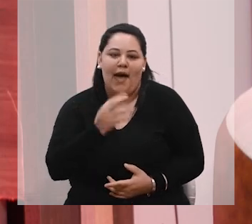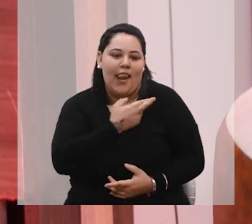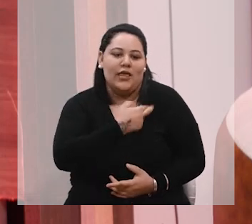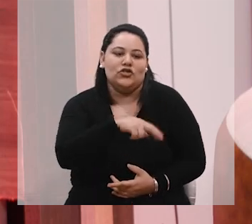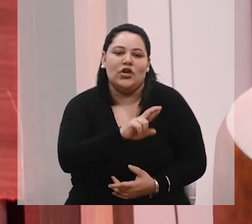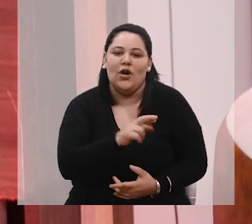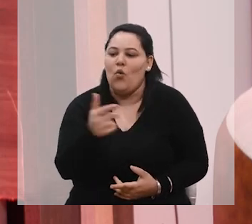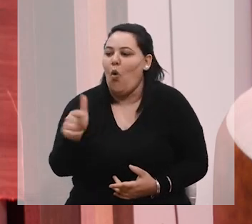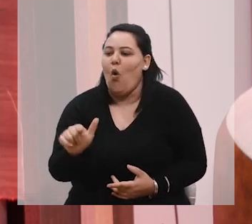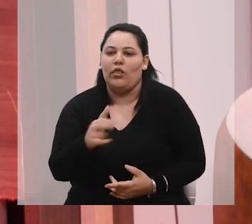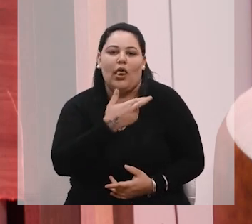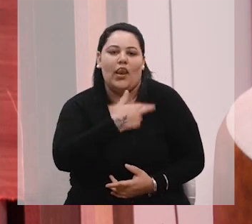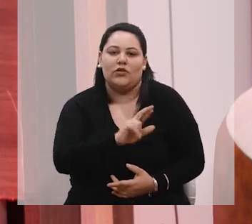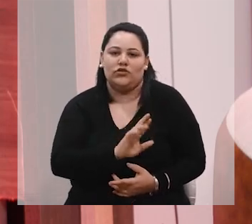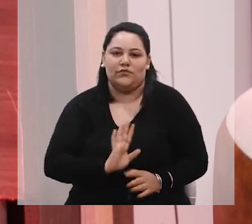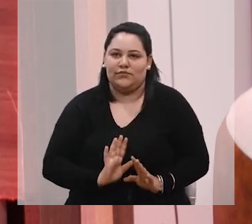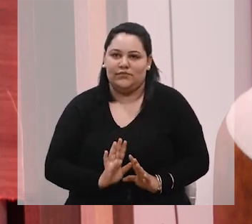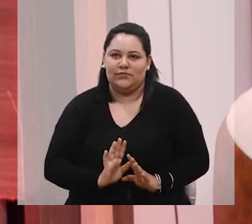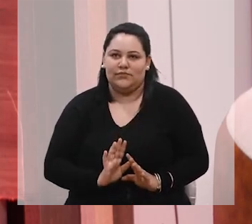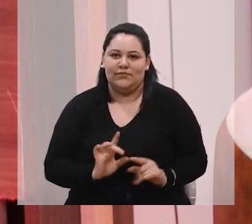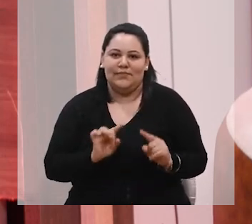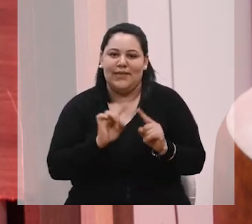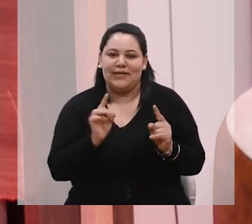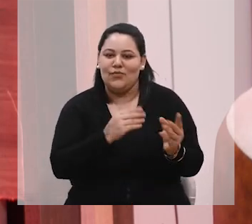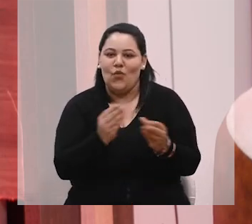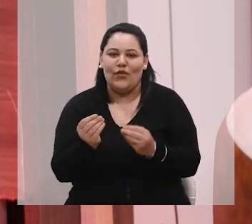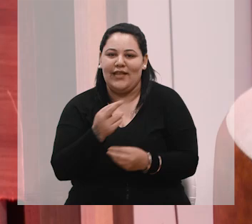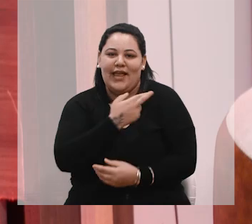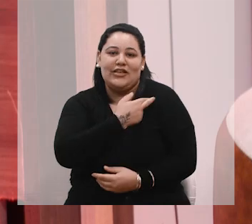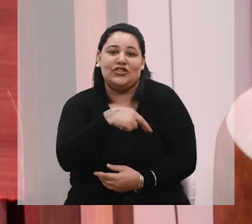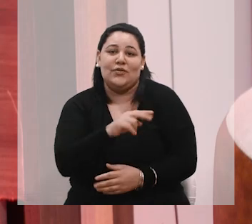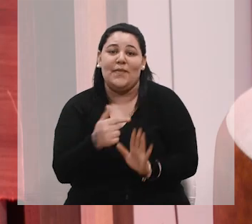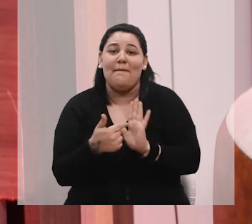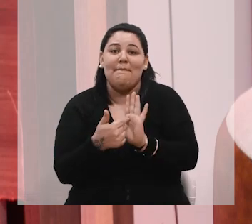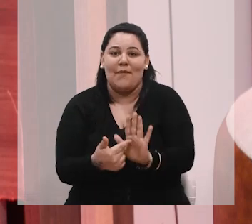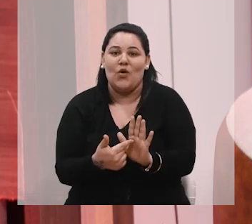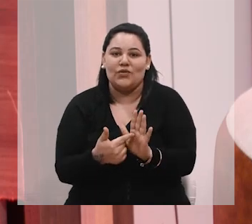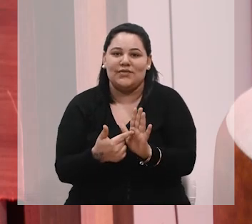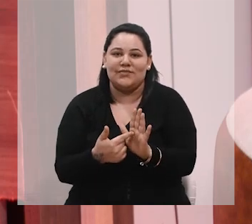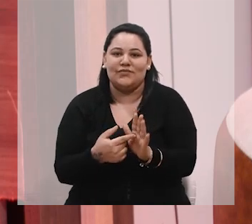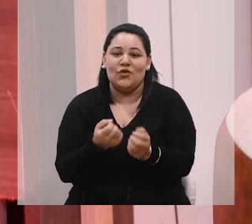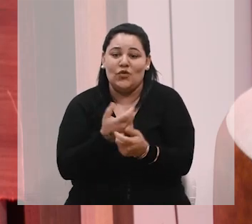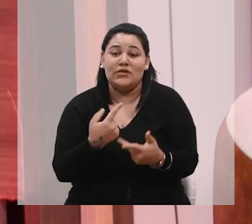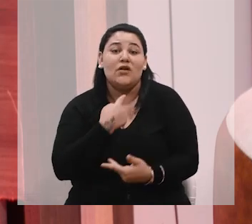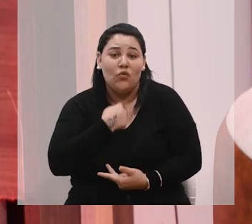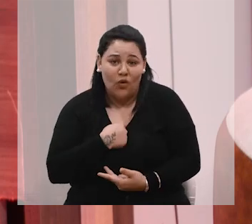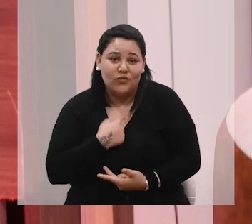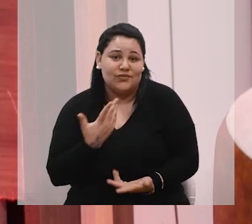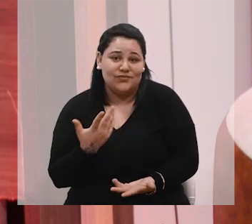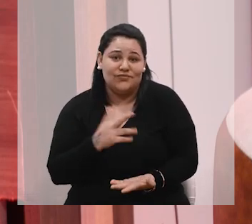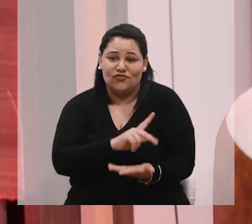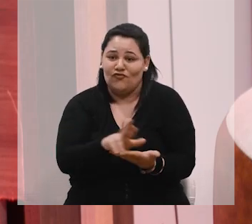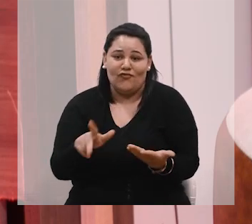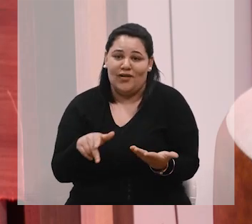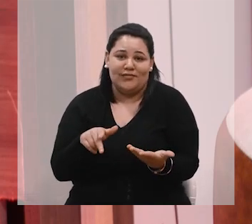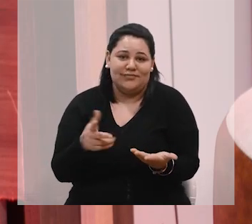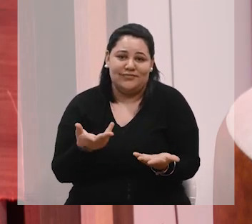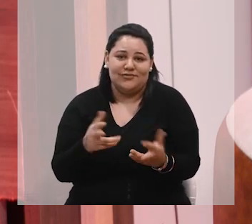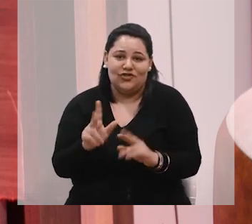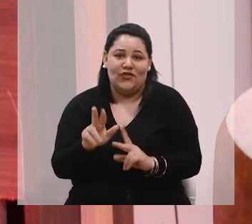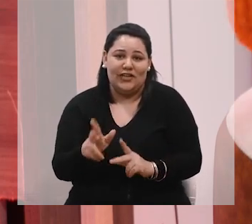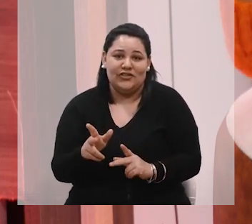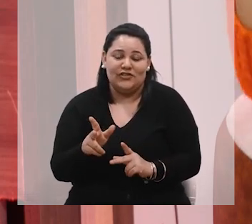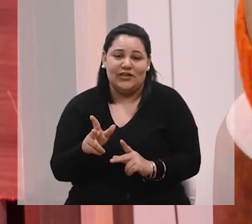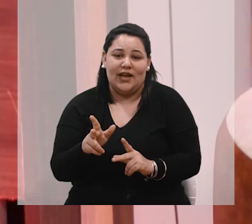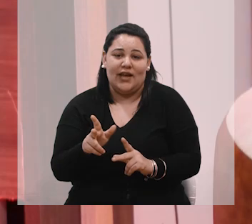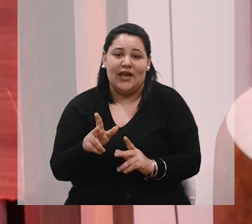outra religião, mas muitas religiões me apresentam coisas que me agradam, né? Então, eu tento tirar